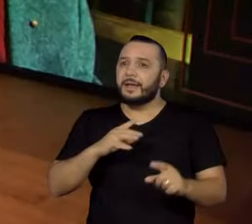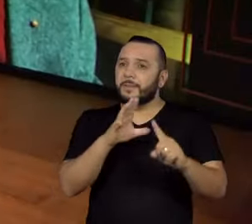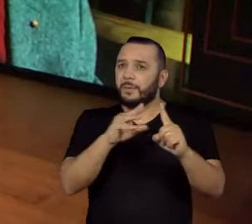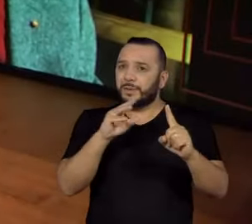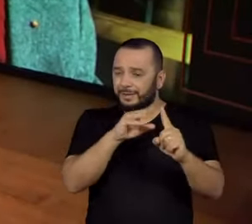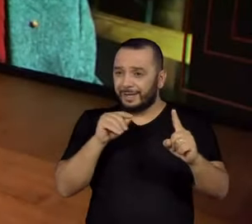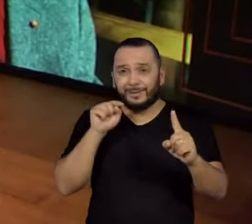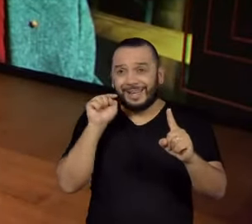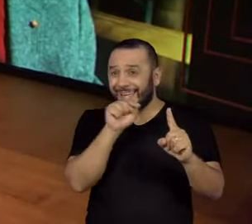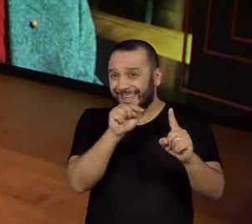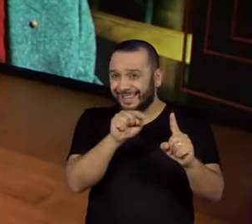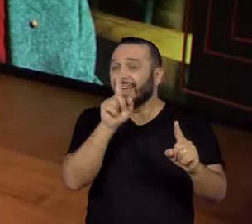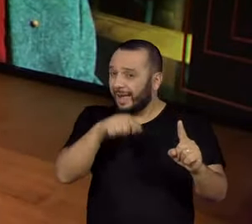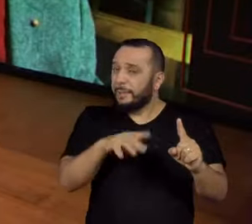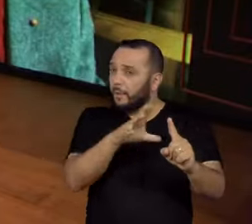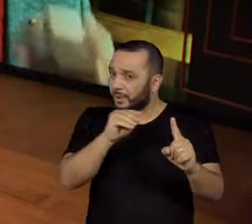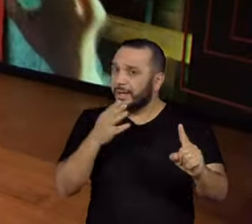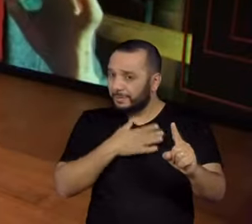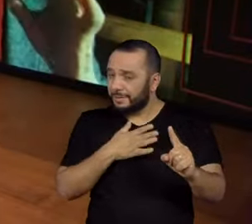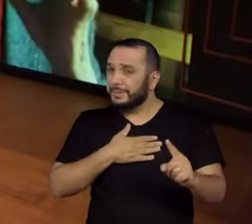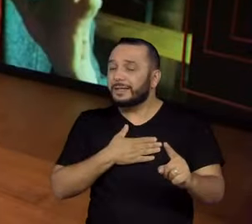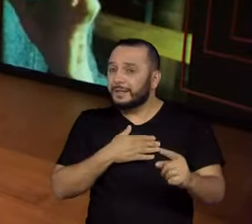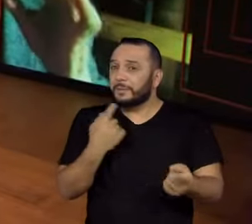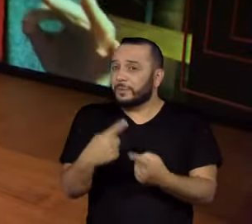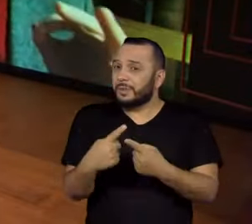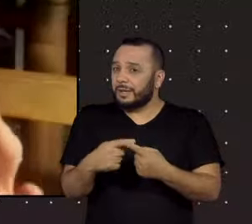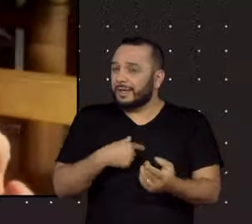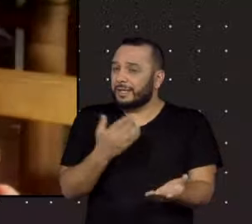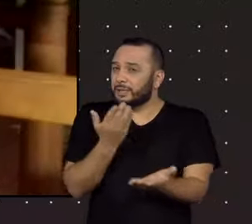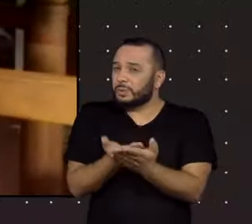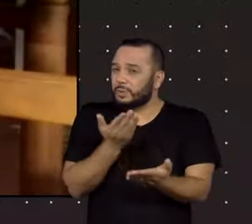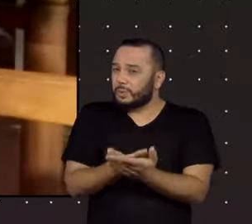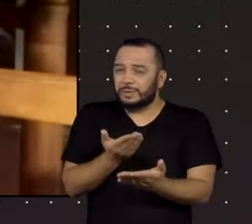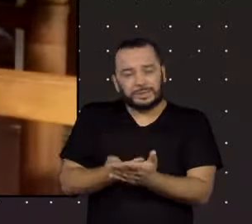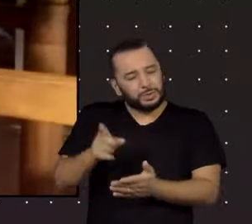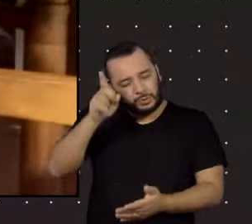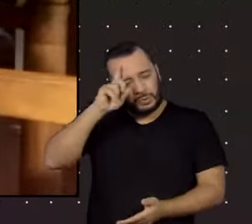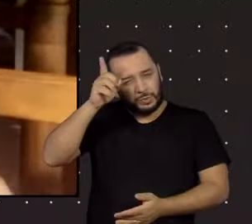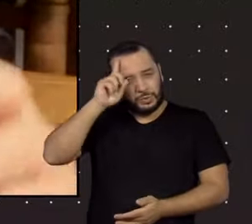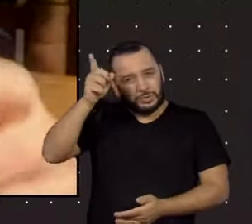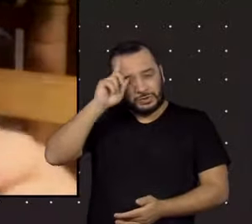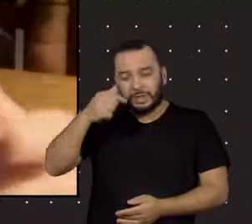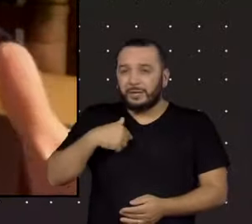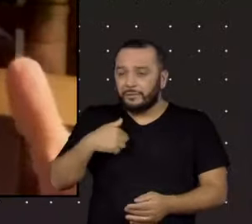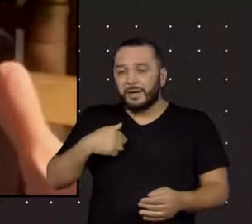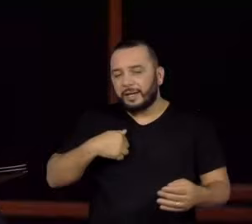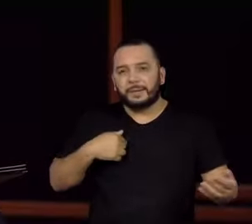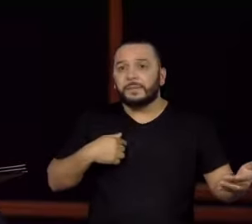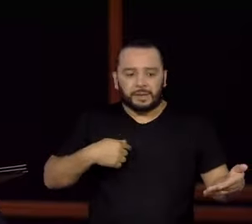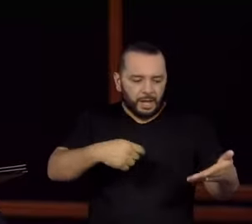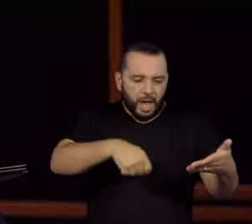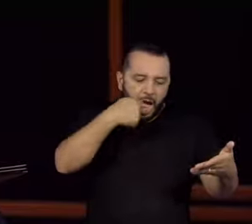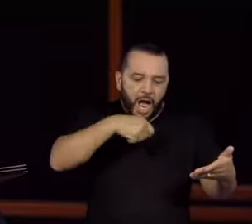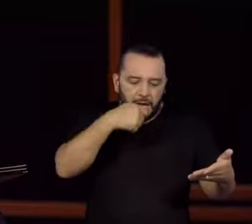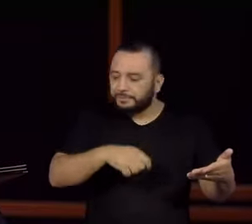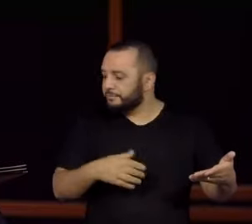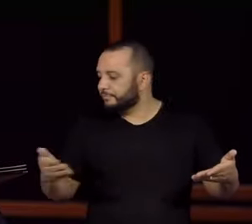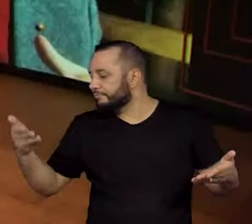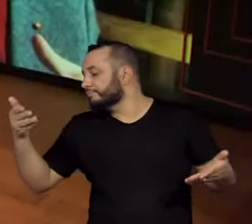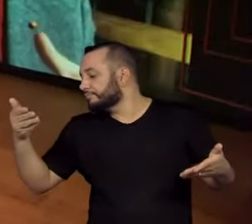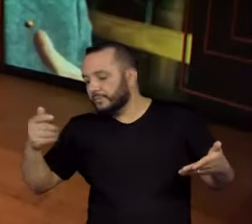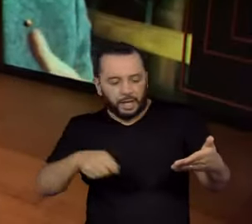era estudioso de uma tal maneira, ele passava dia e noite com partituras na mão, ele almoçava e jantava lendo partituras, ele